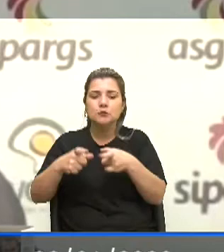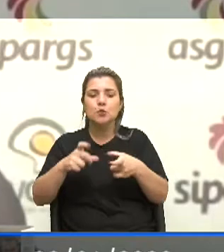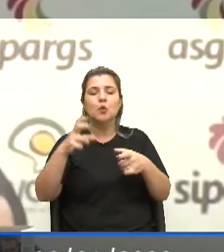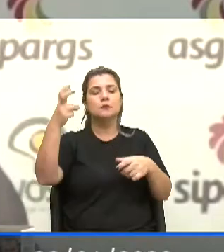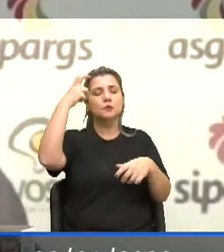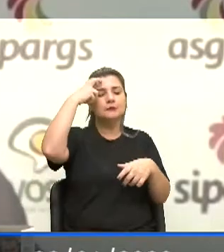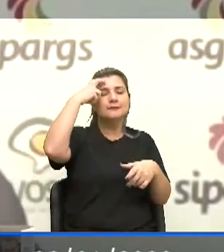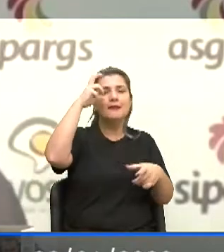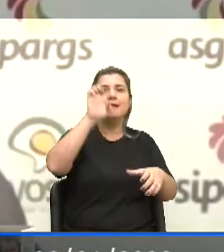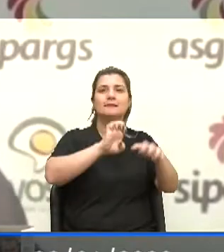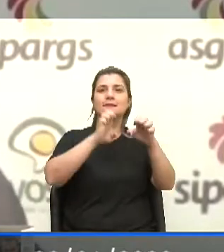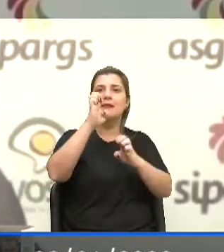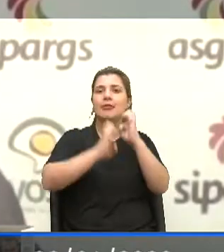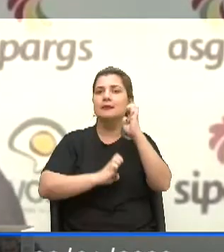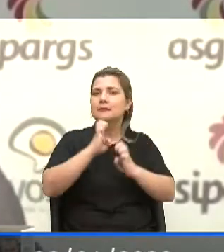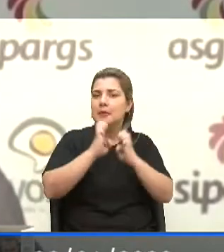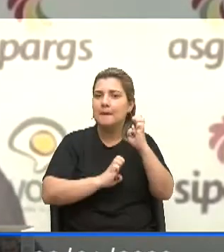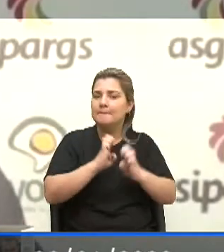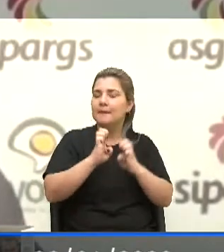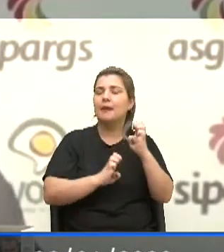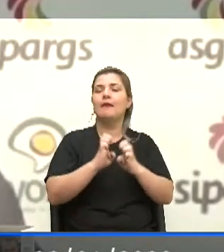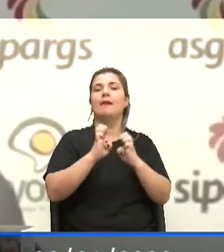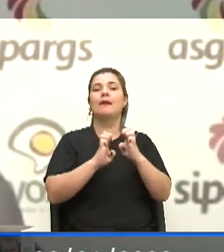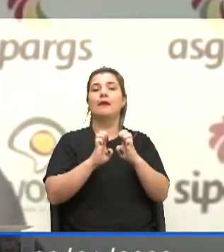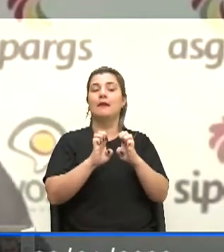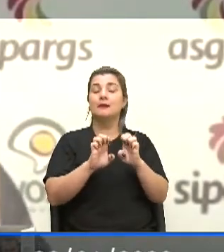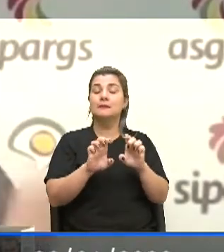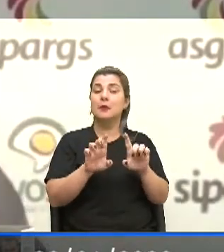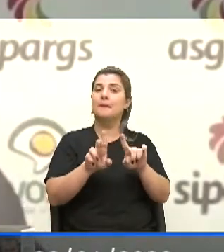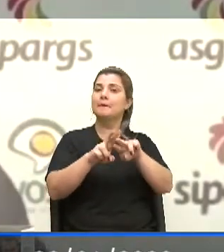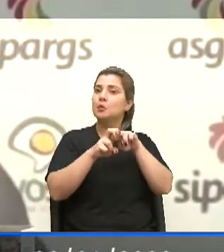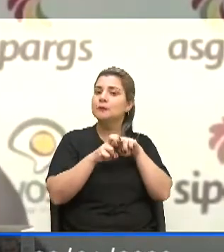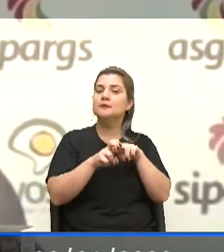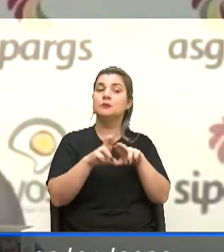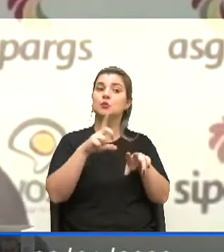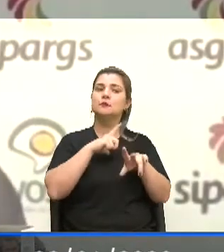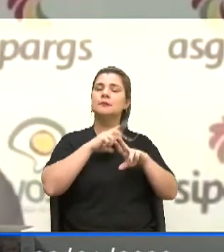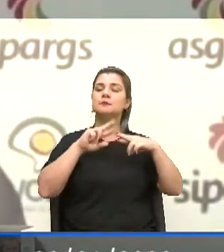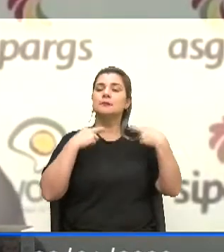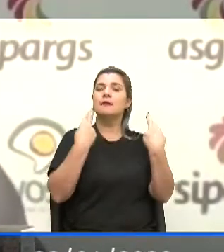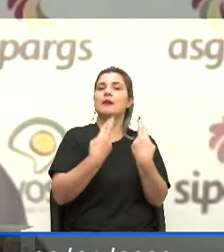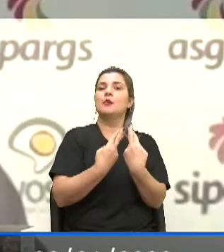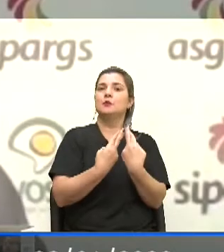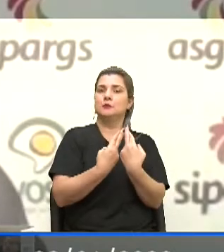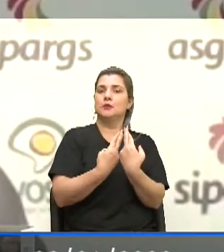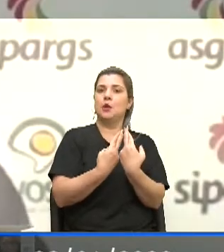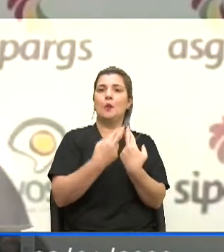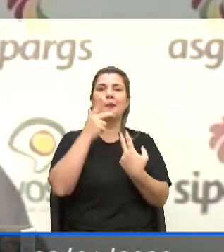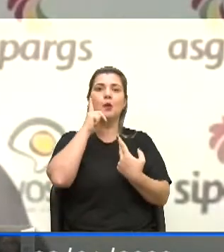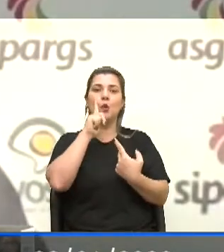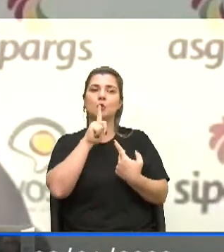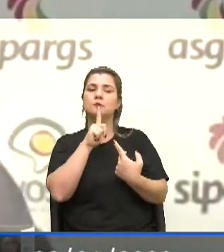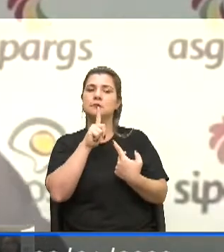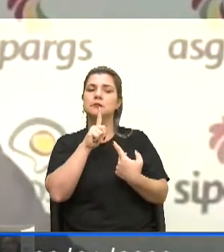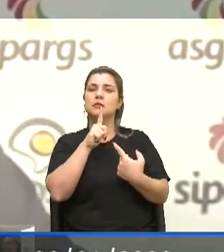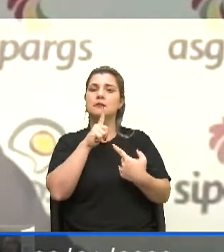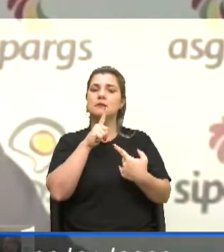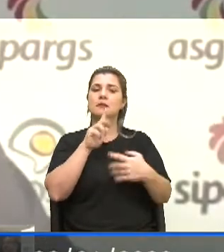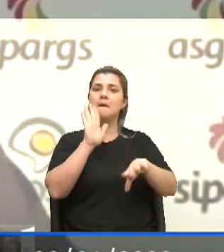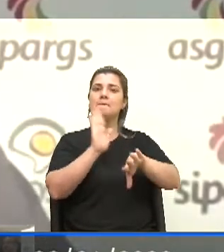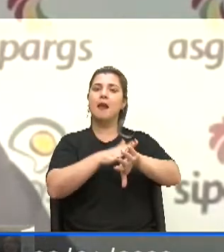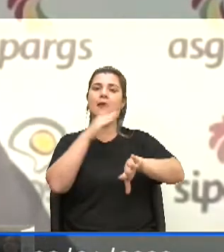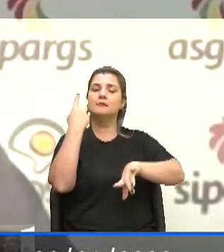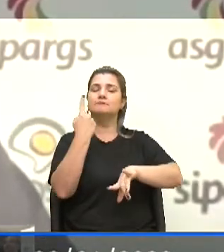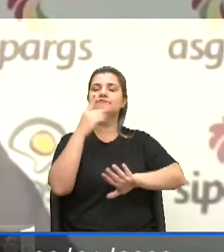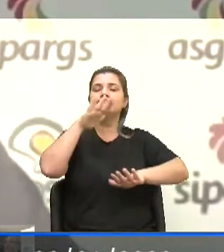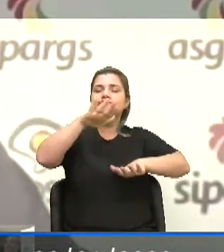Então, nós temos aqui uma reunião justamente para dar mais um passo em relação às medidas de prevenção e proteção